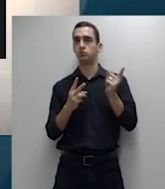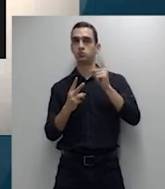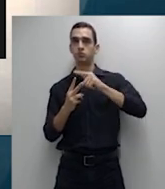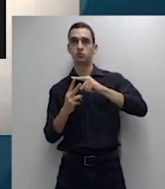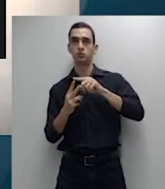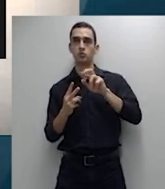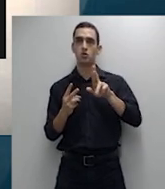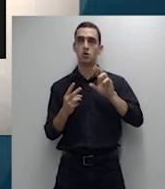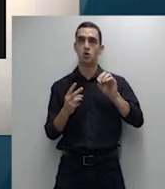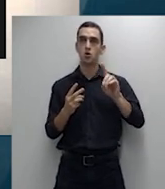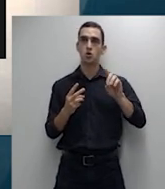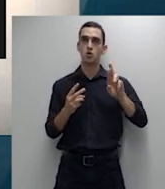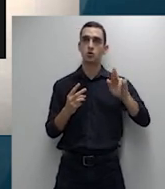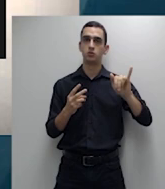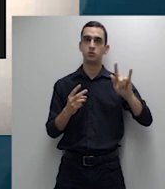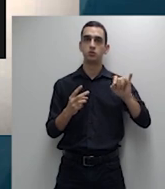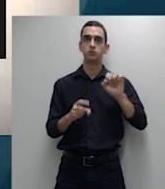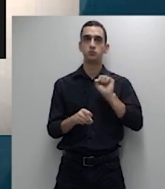entrar